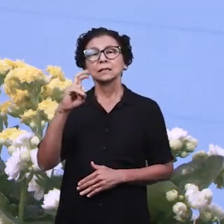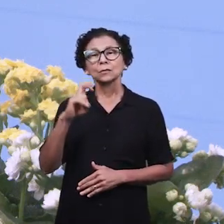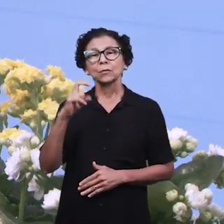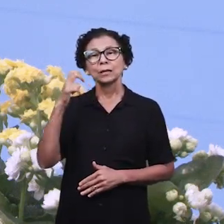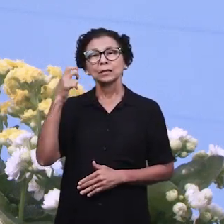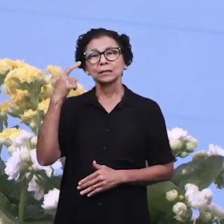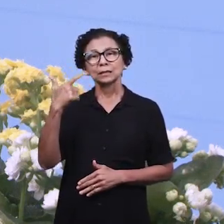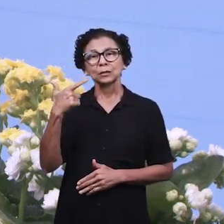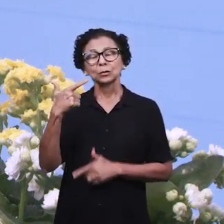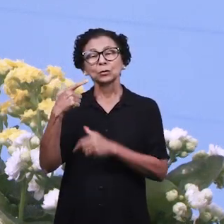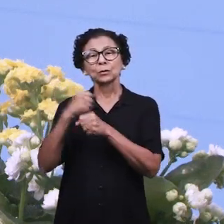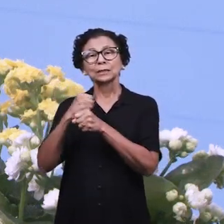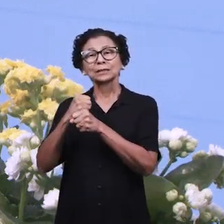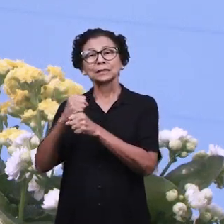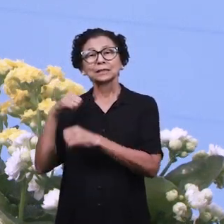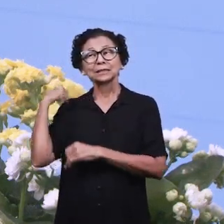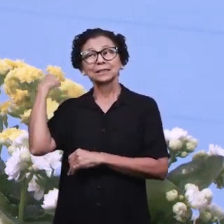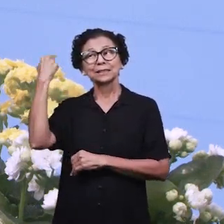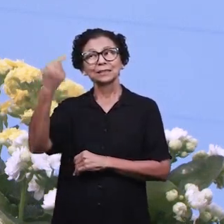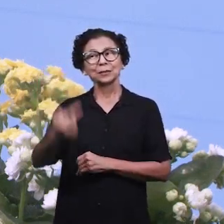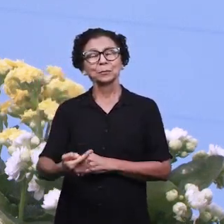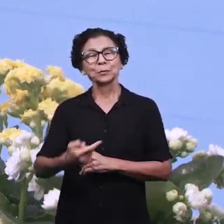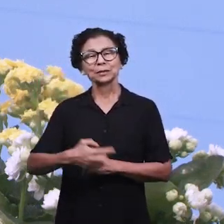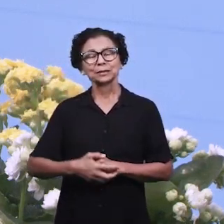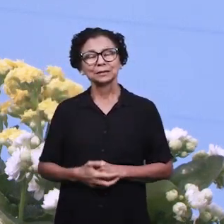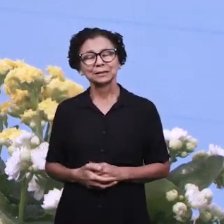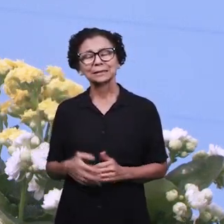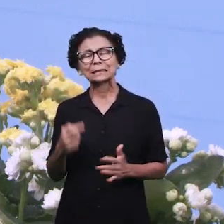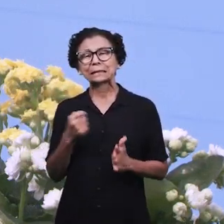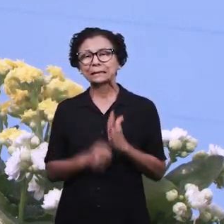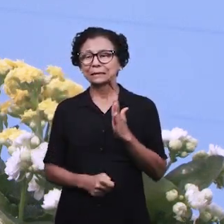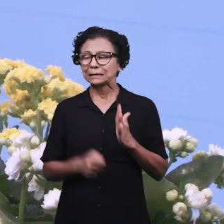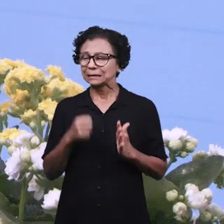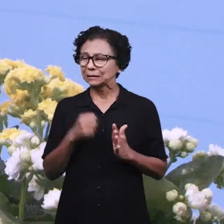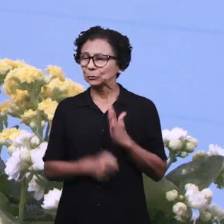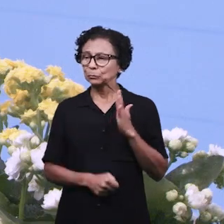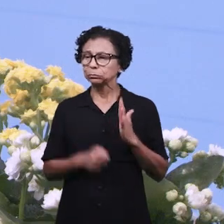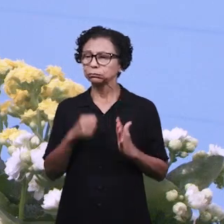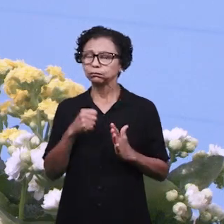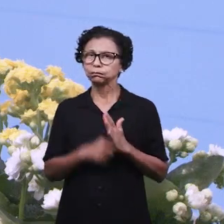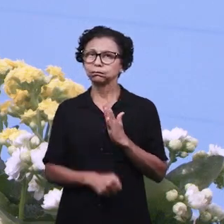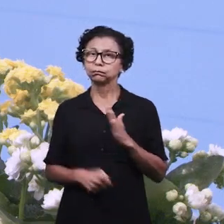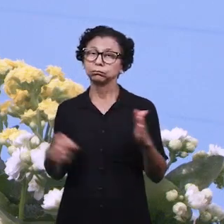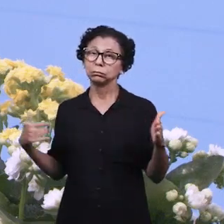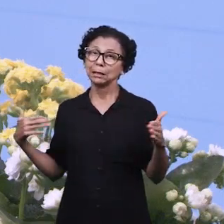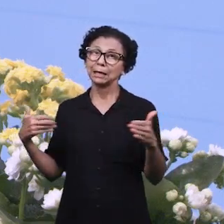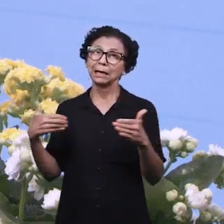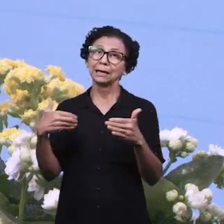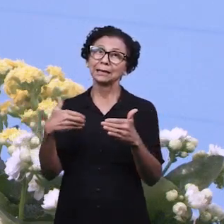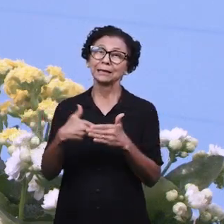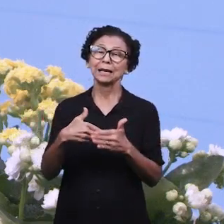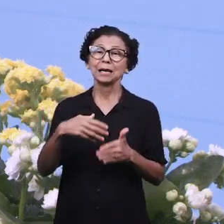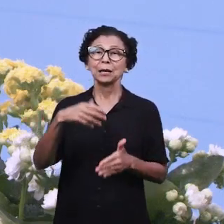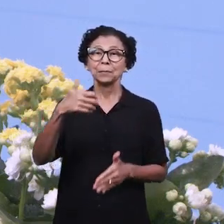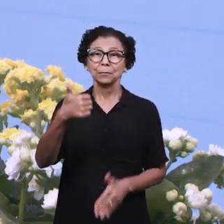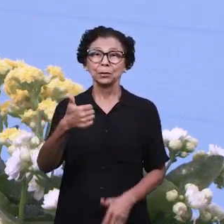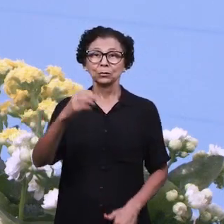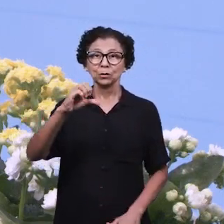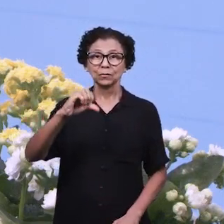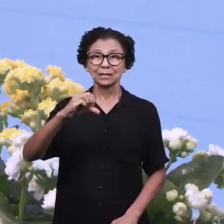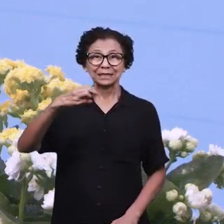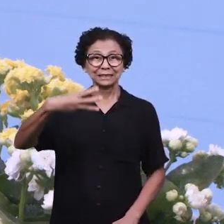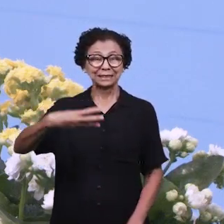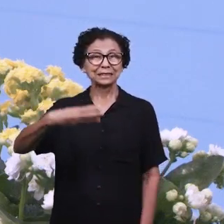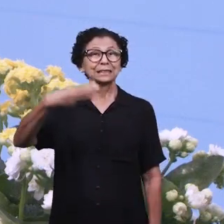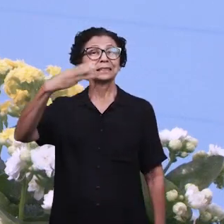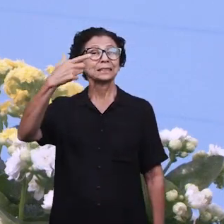acesso à universidade. Então essa luta foi muito grande até chegar em 1932, foi quando a mulher